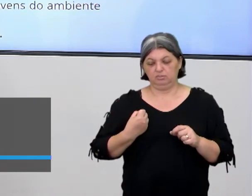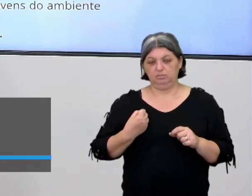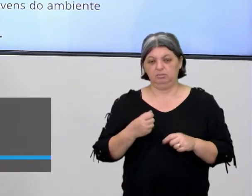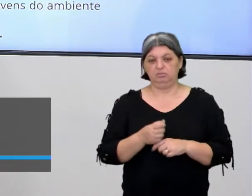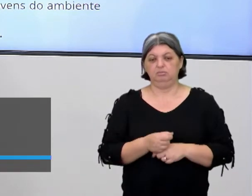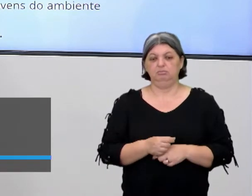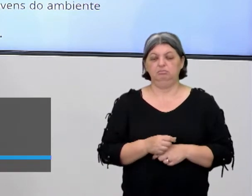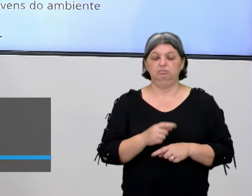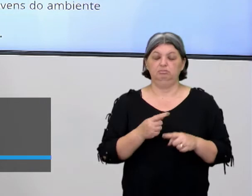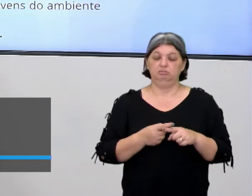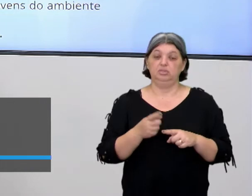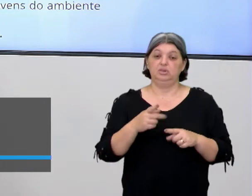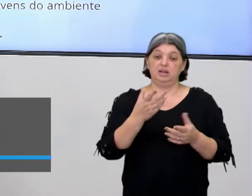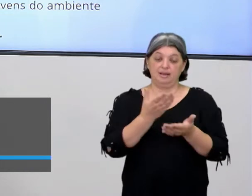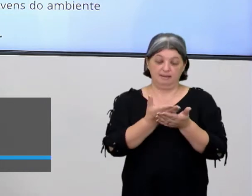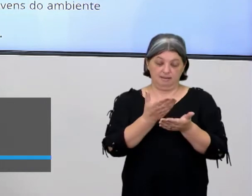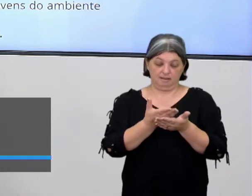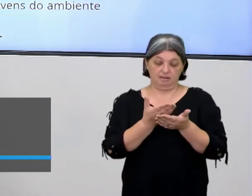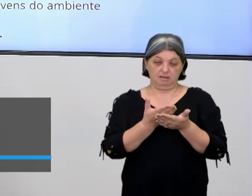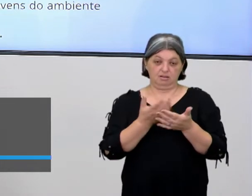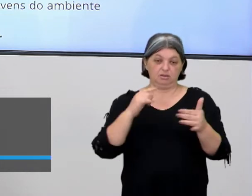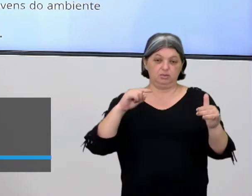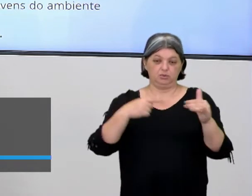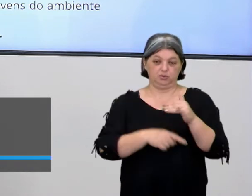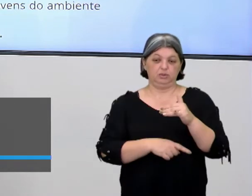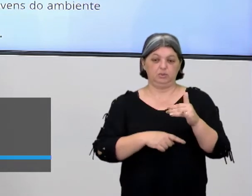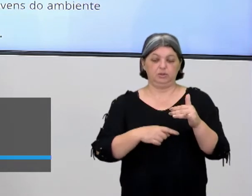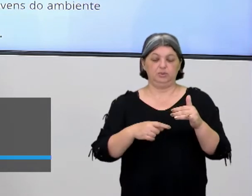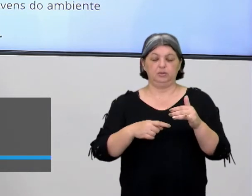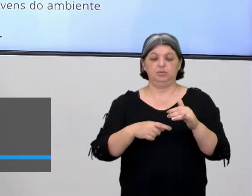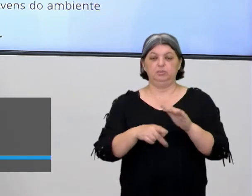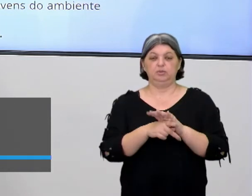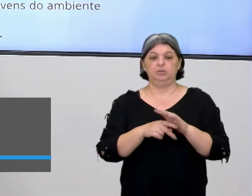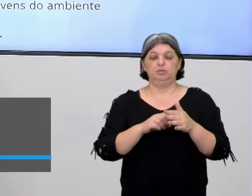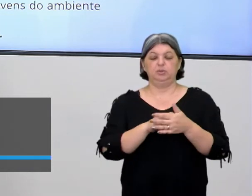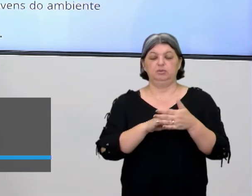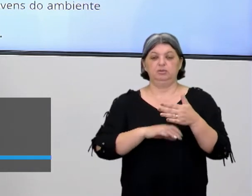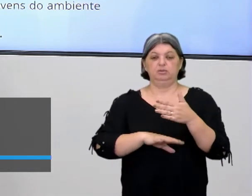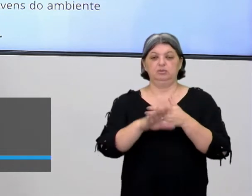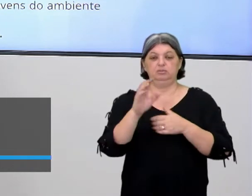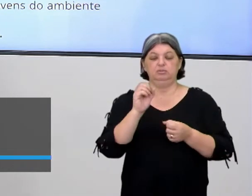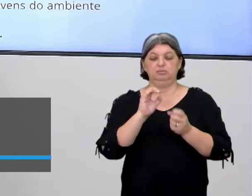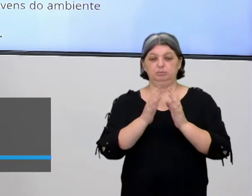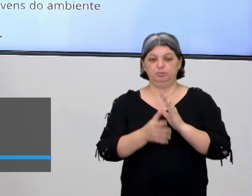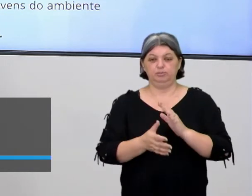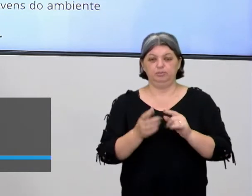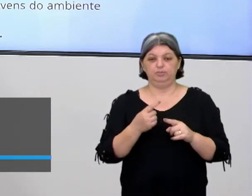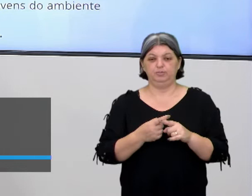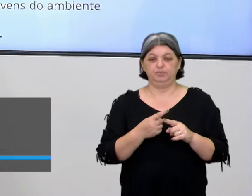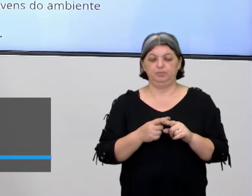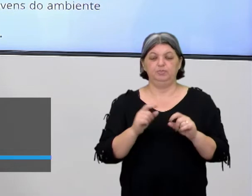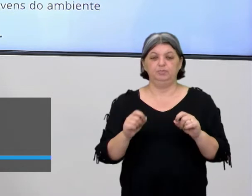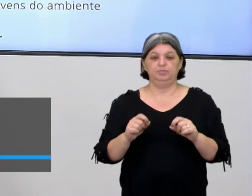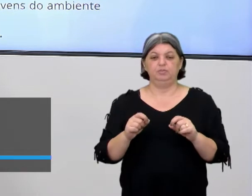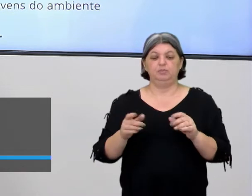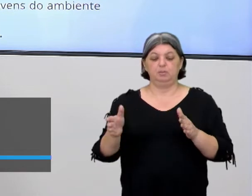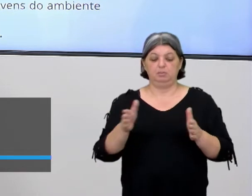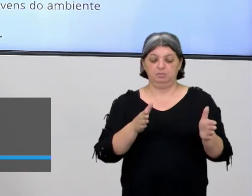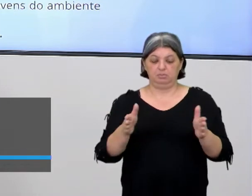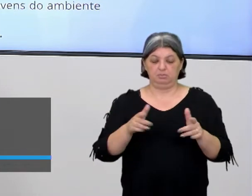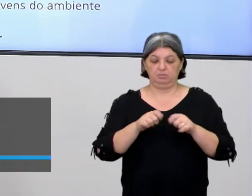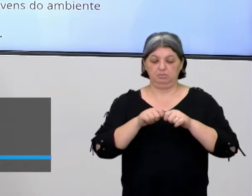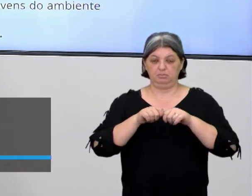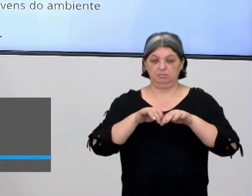que muitas aulas do nosso aprofundamento curricular aí, a gente trouxe questões ligadas aí à pandemia,